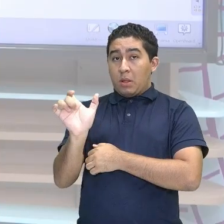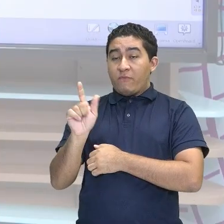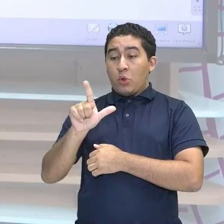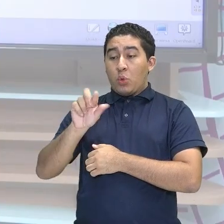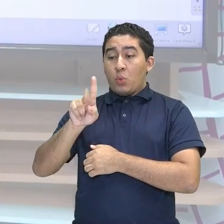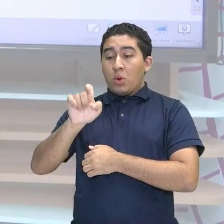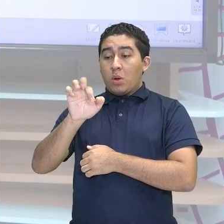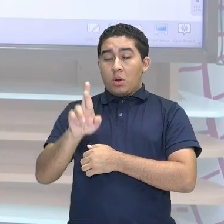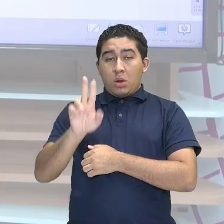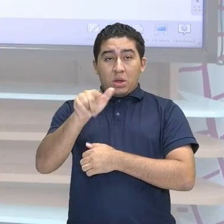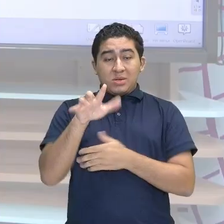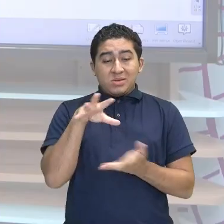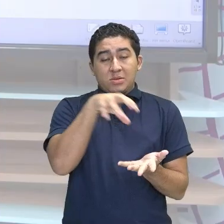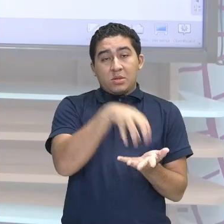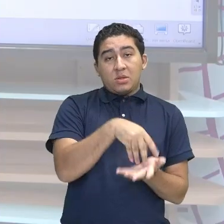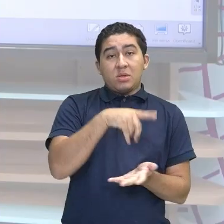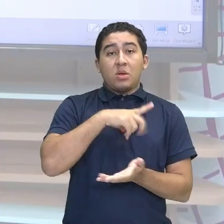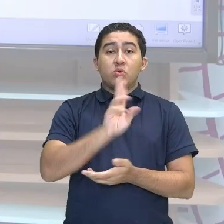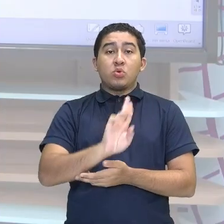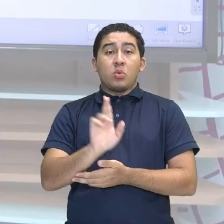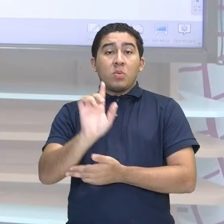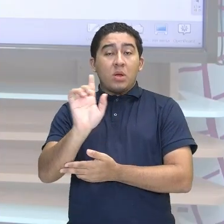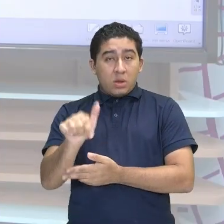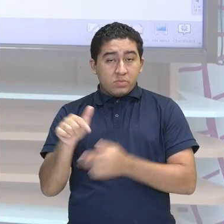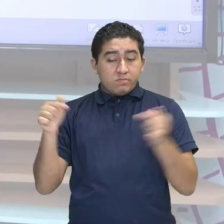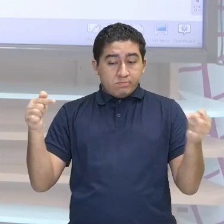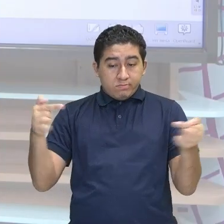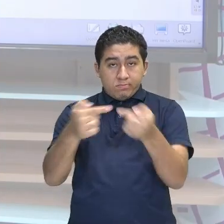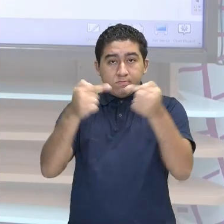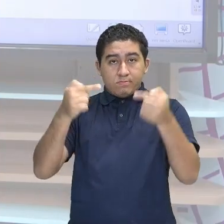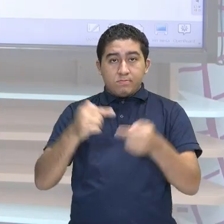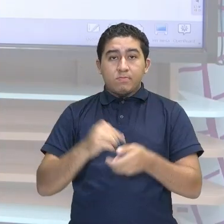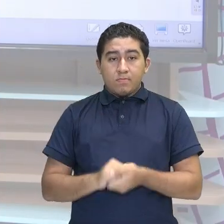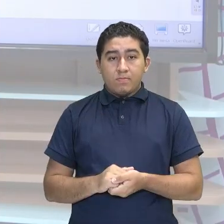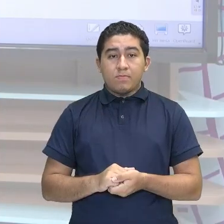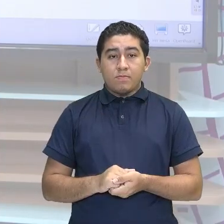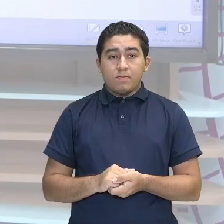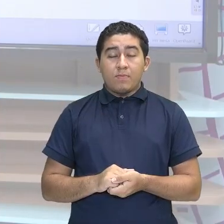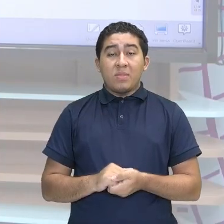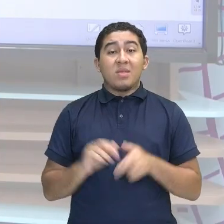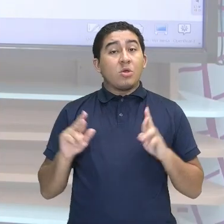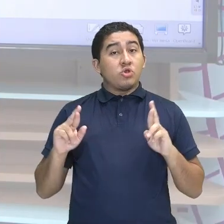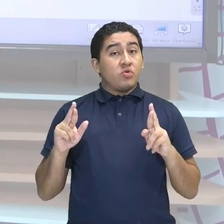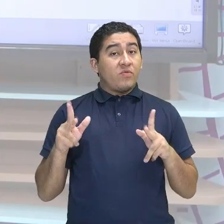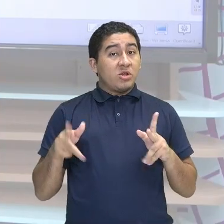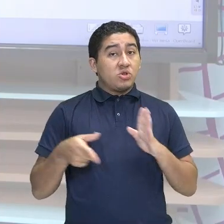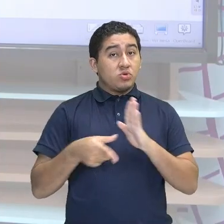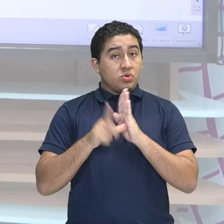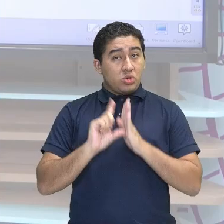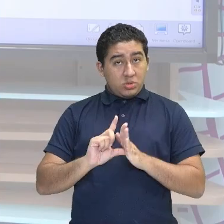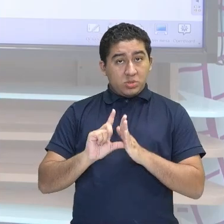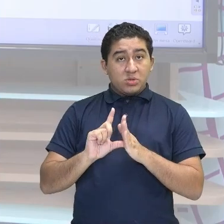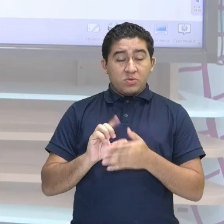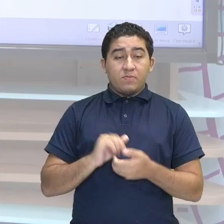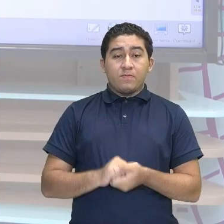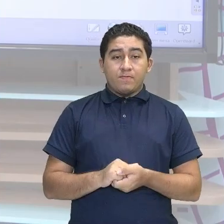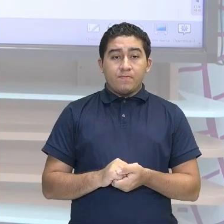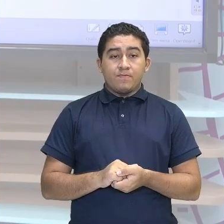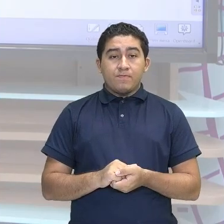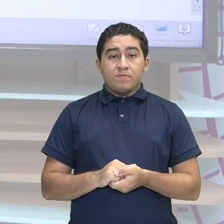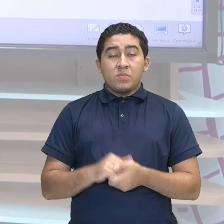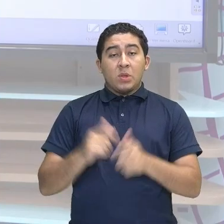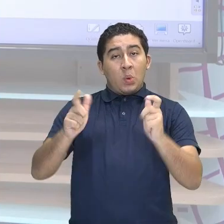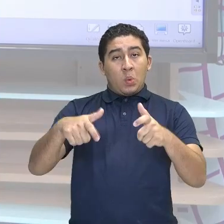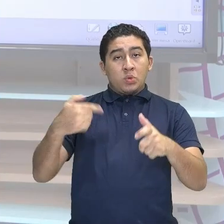categoria geográfica, ela já vai ser chamada de lugar, tá bom? Então, é diferente do que nós verificamos, onde nós construímos